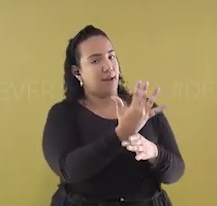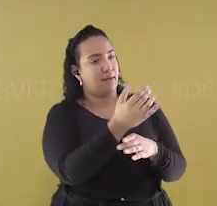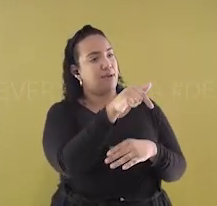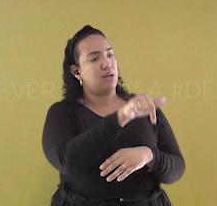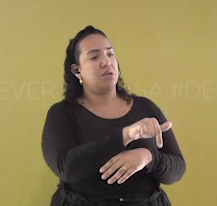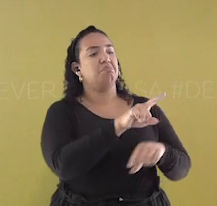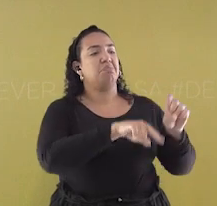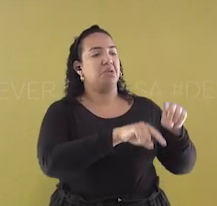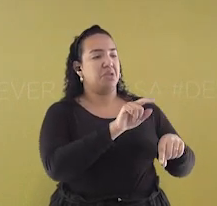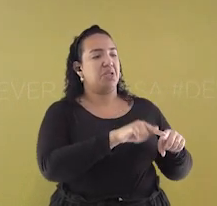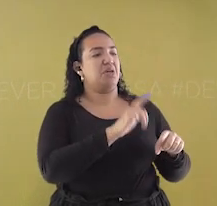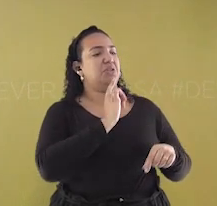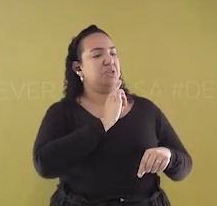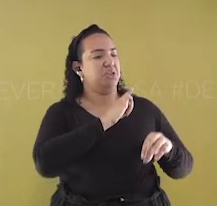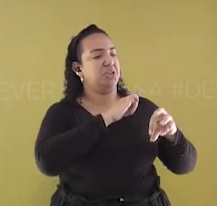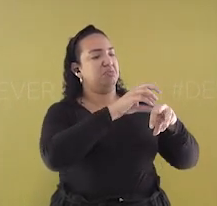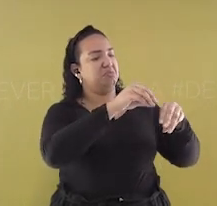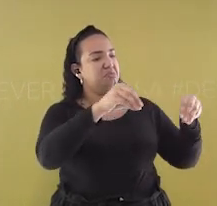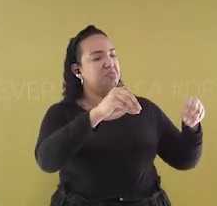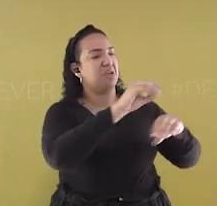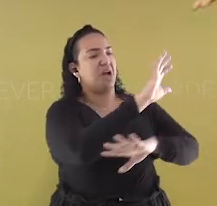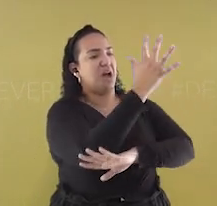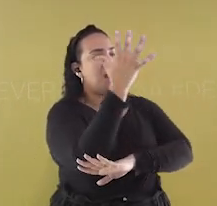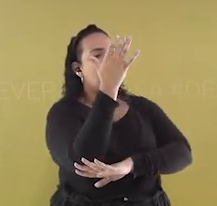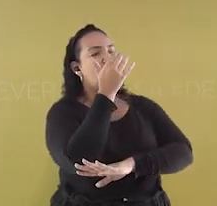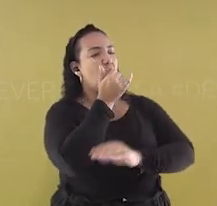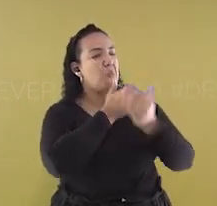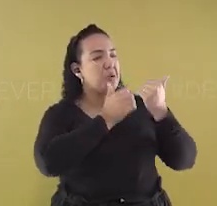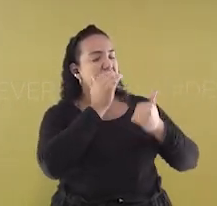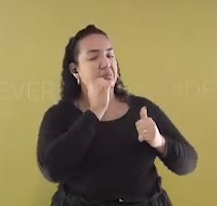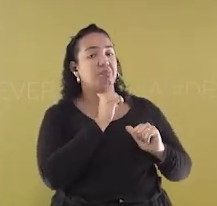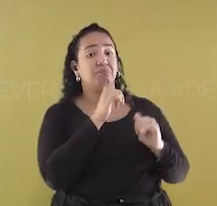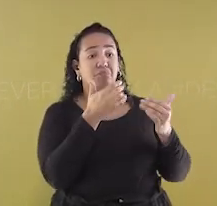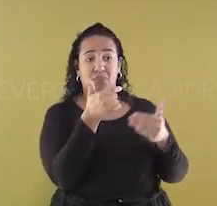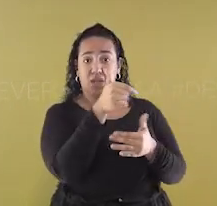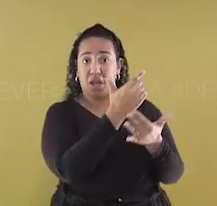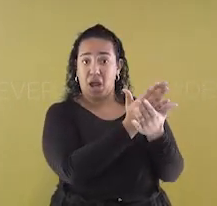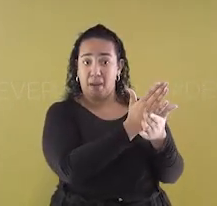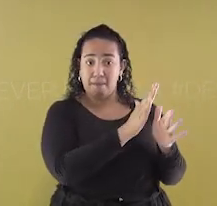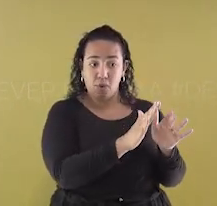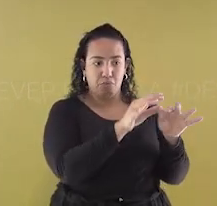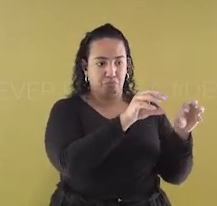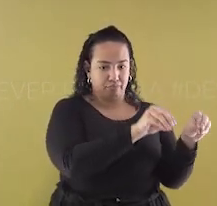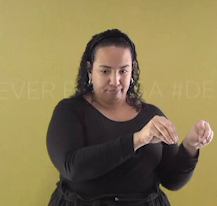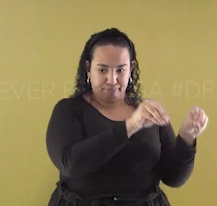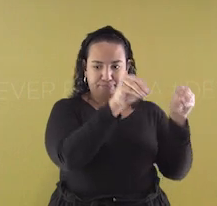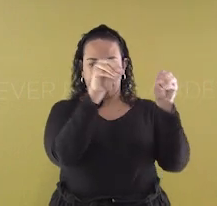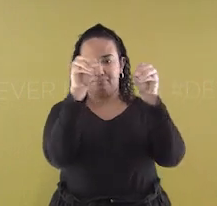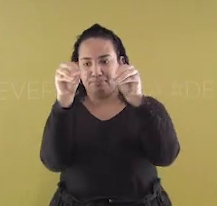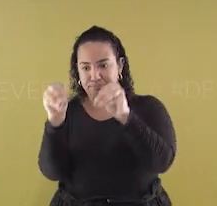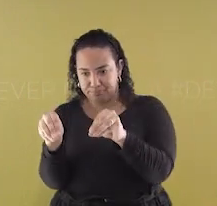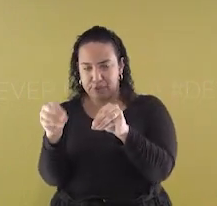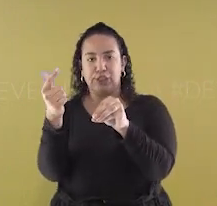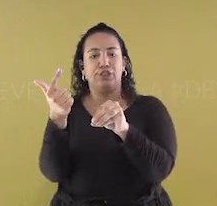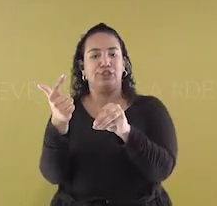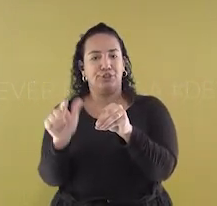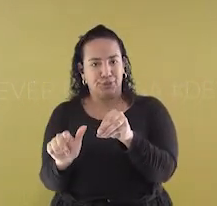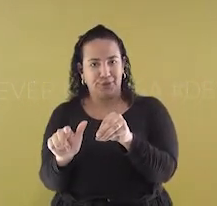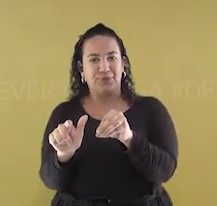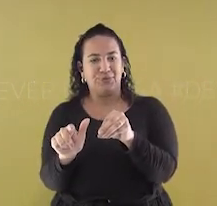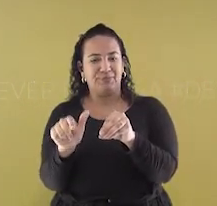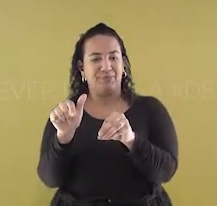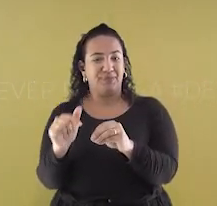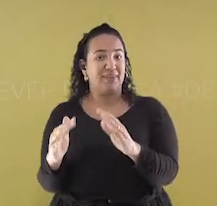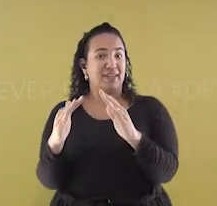aí ele usava o que tinha a terra, ele comia o que a terra tinha para oferecer. Depois, quando acabava, ele se mudava de novo. E aí ele ia para